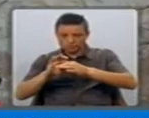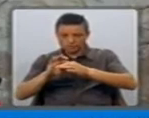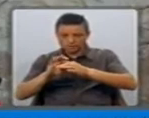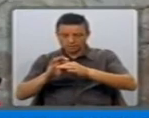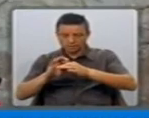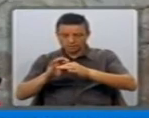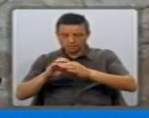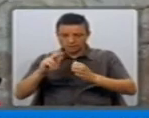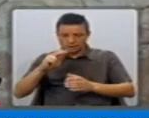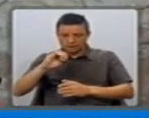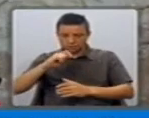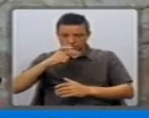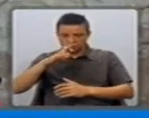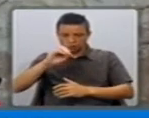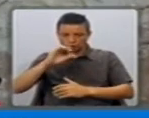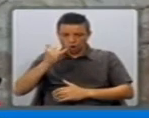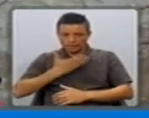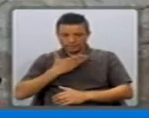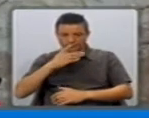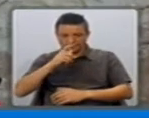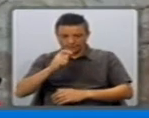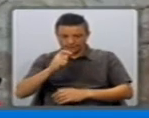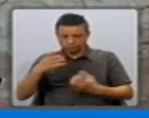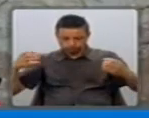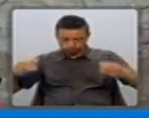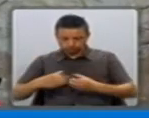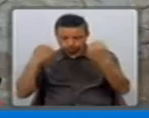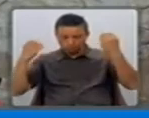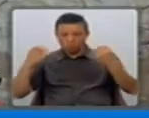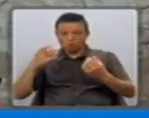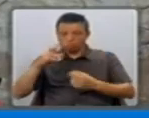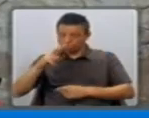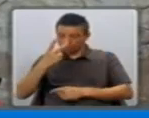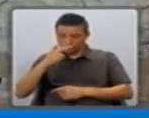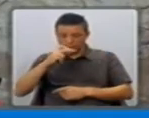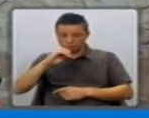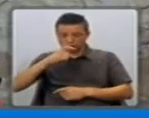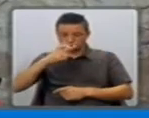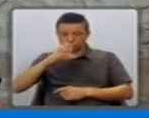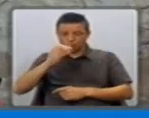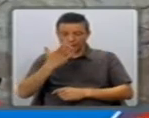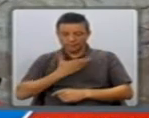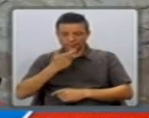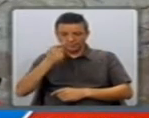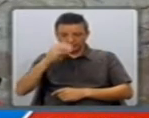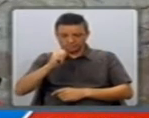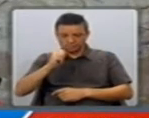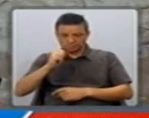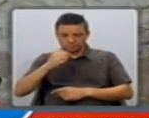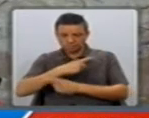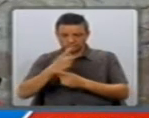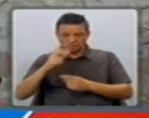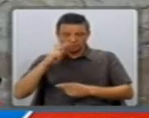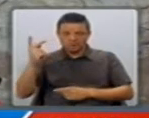um asteroide ou uma colisão, digamos assim, de dois asteroides que estarão na origem de um grande aparecimento de